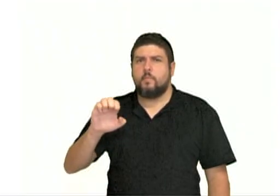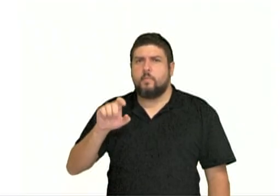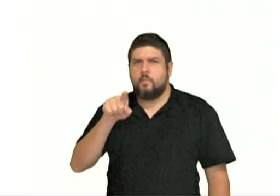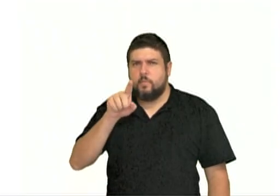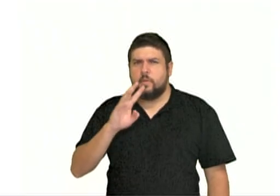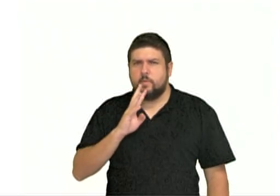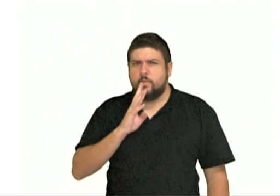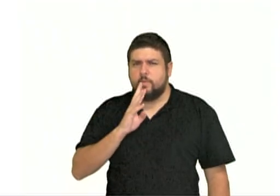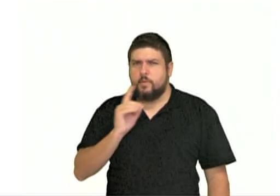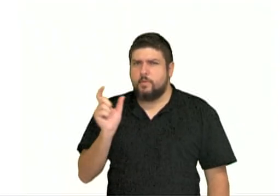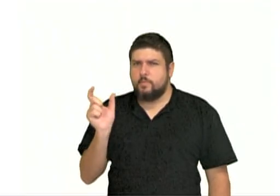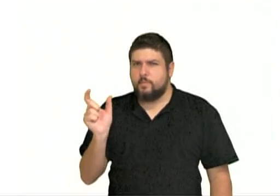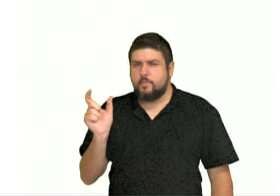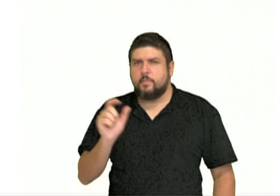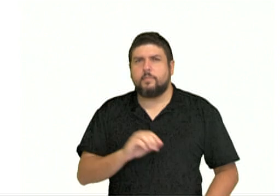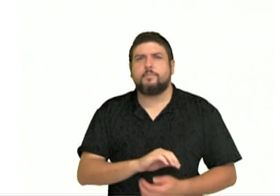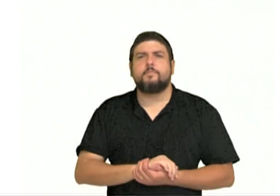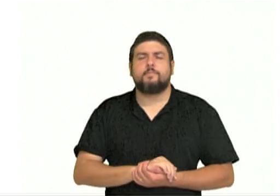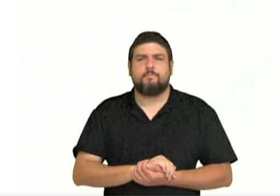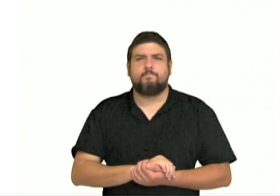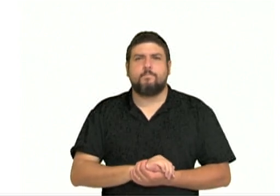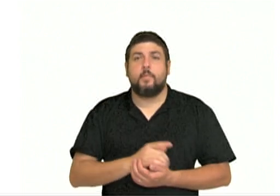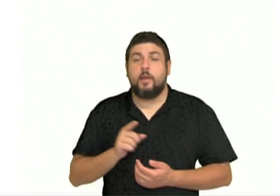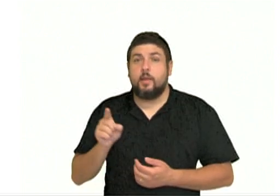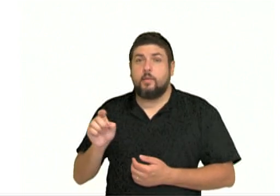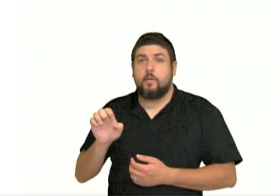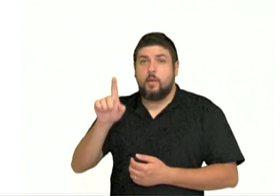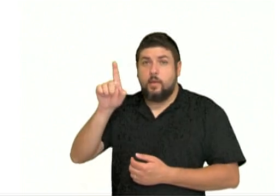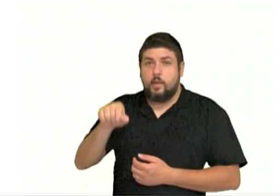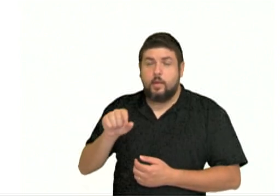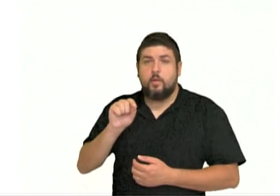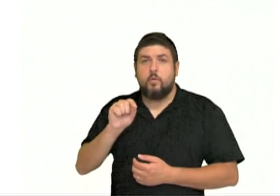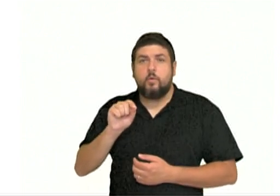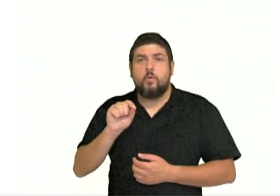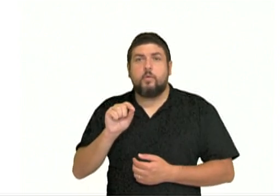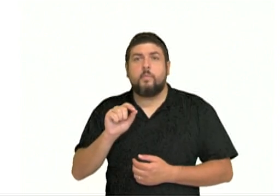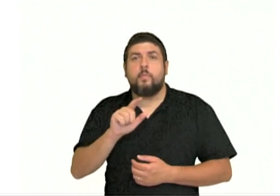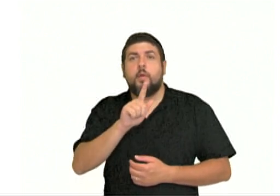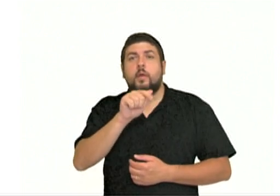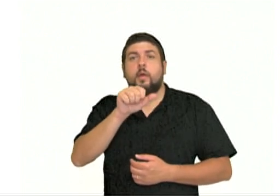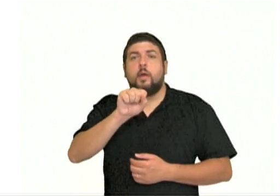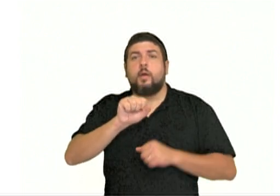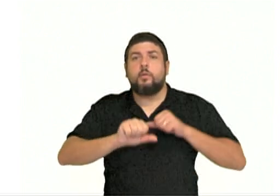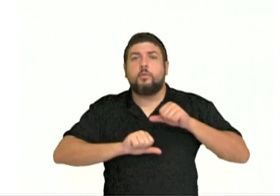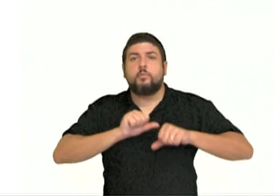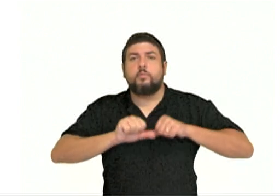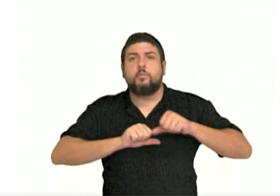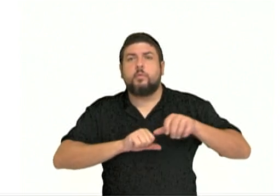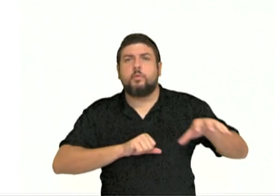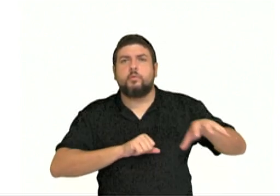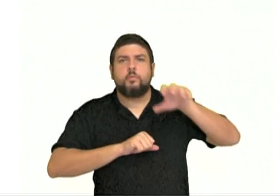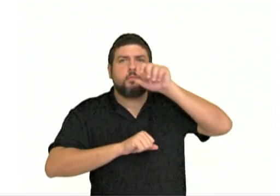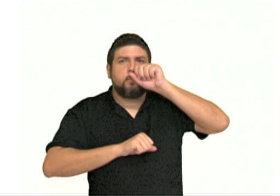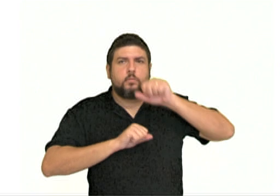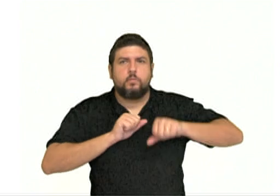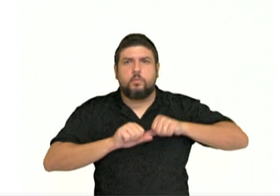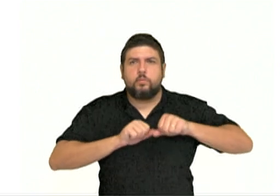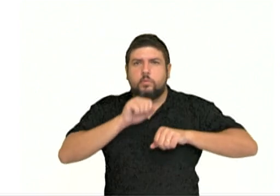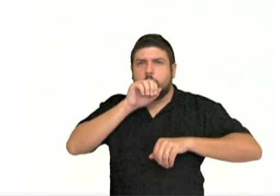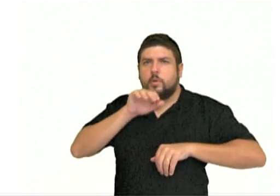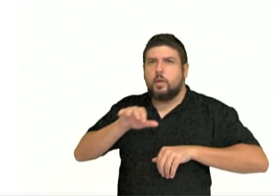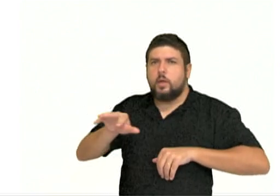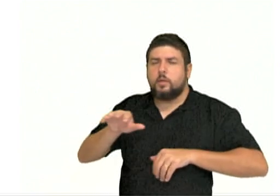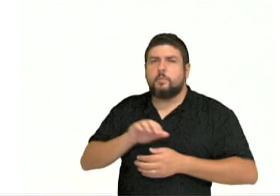responder, tá? A hematose nada mais é do que essa troca de gases que a gente acabou de ver. Agora é com você responder